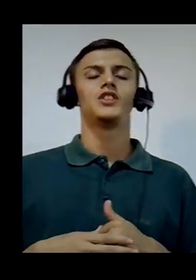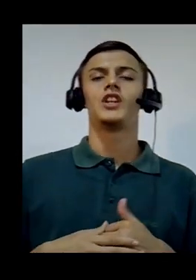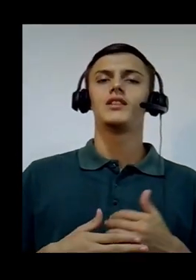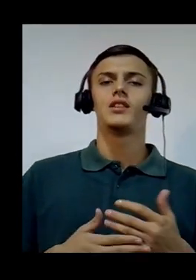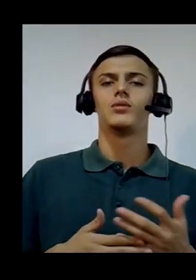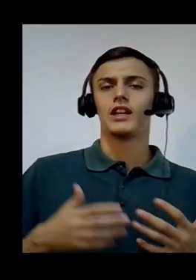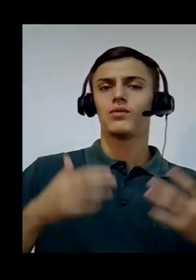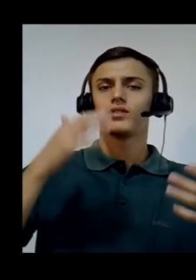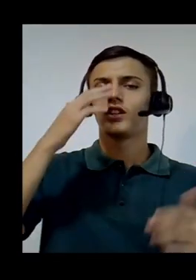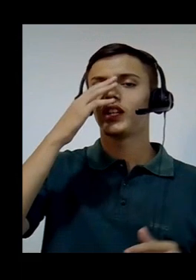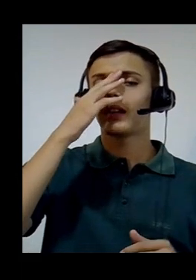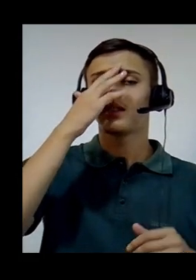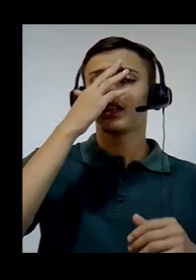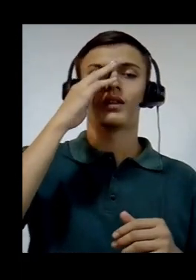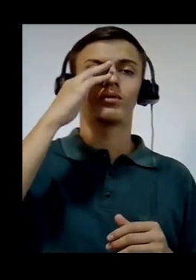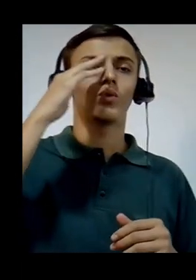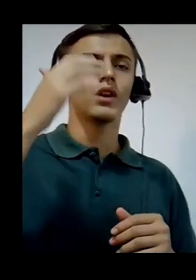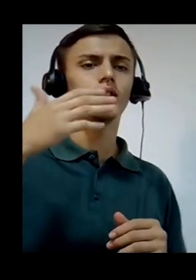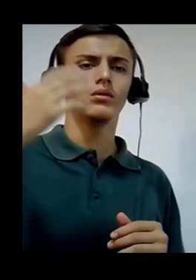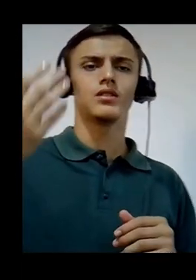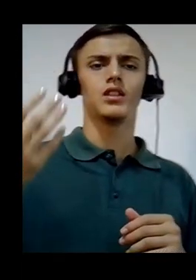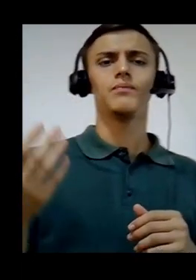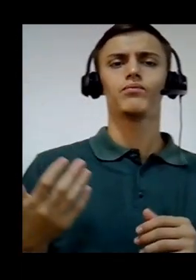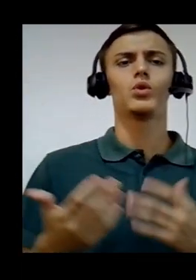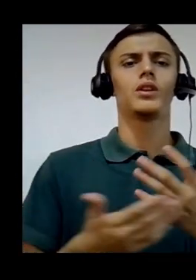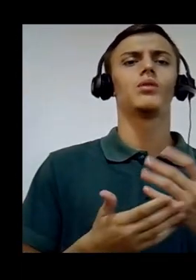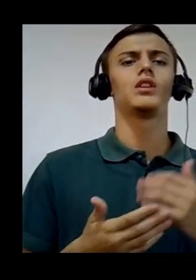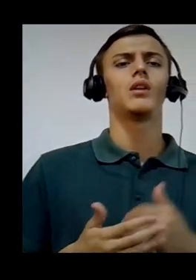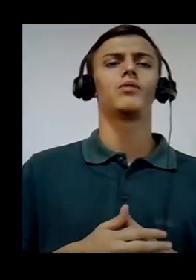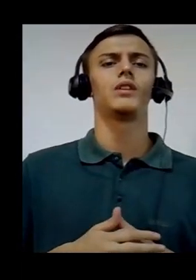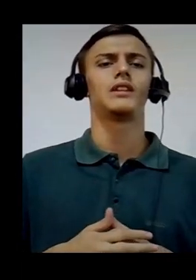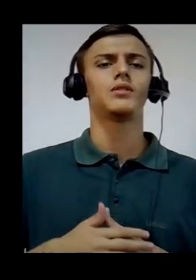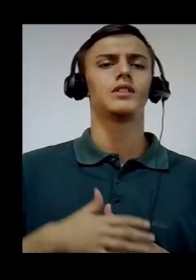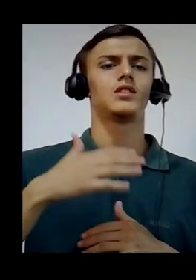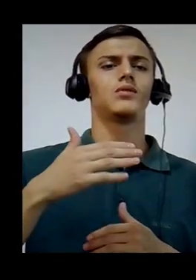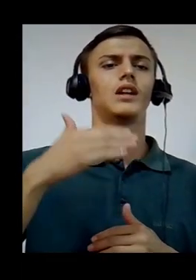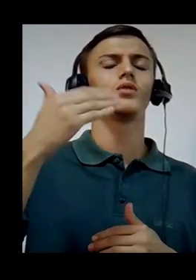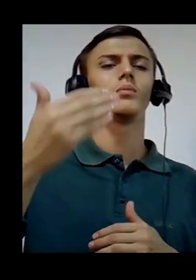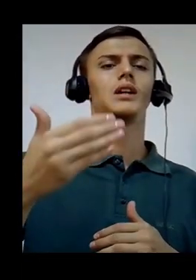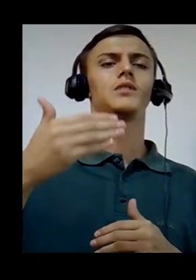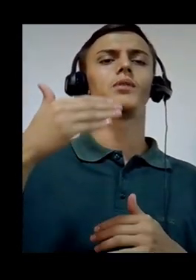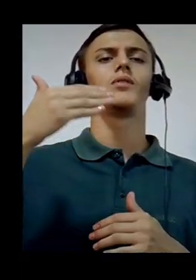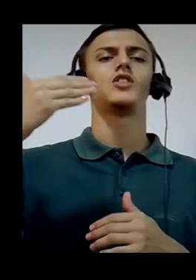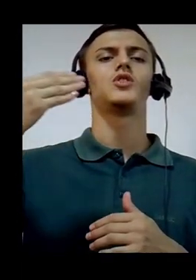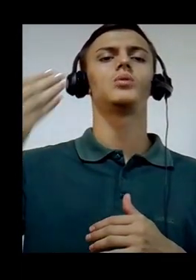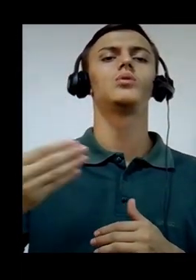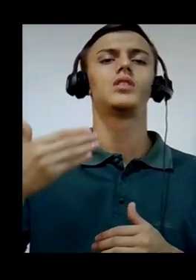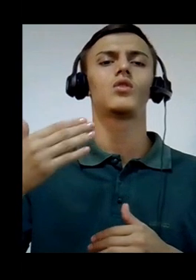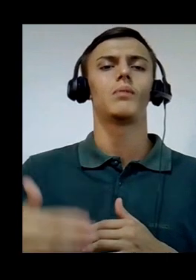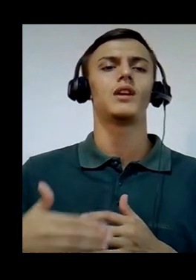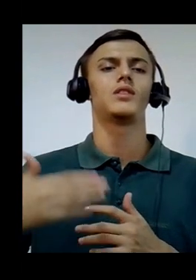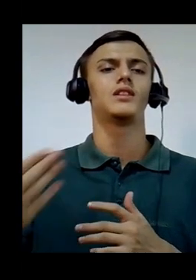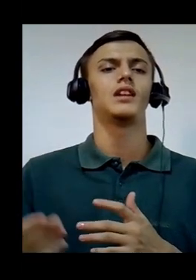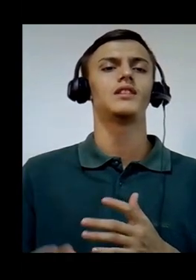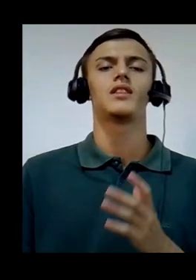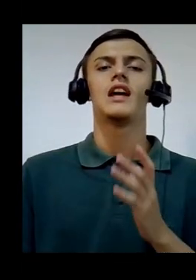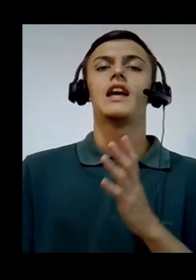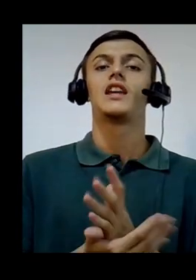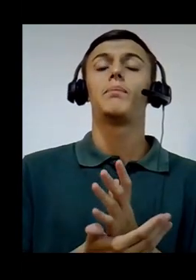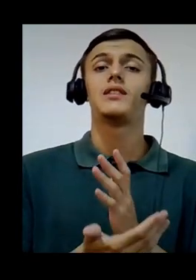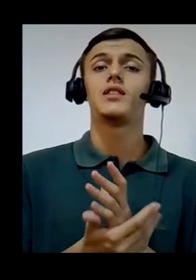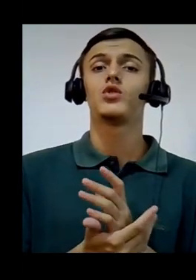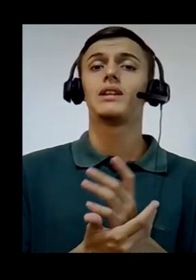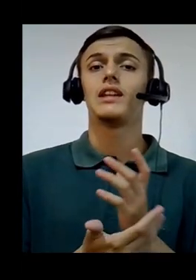Parte de resíduos, né, que vão ser gerados aqui dentro. O resíduo em si, tudo aquilo que não é aproveitado nas atividades humanas, proveniente de indústria, comércio e